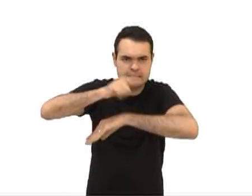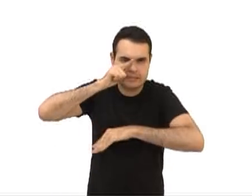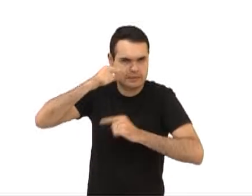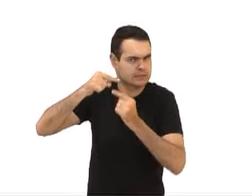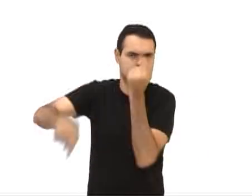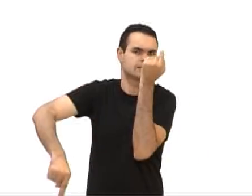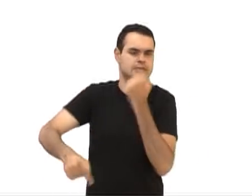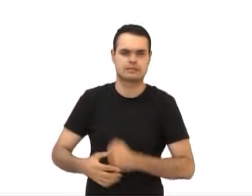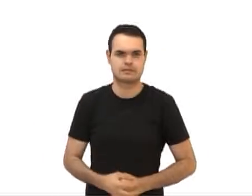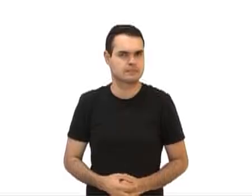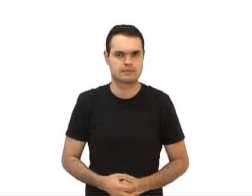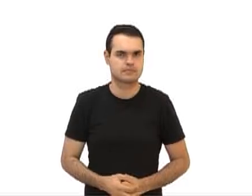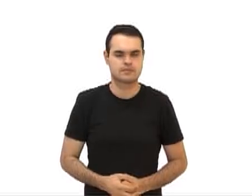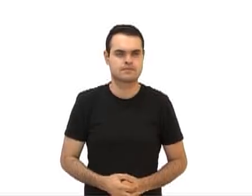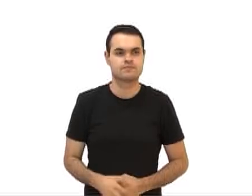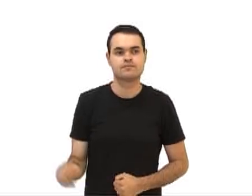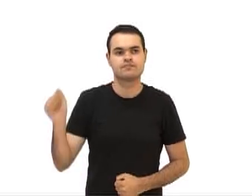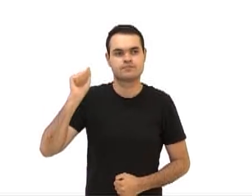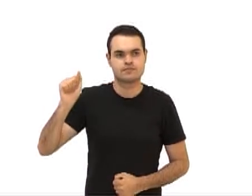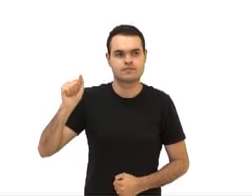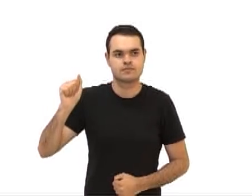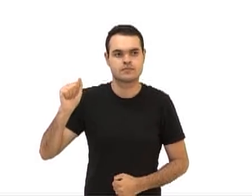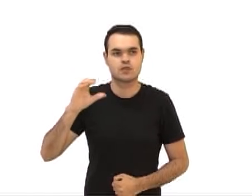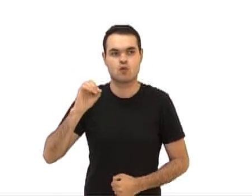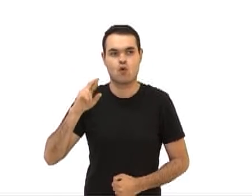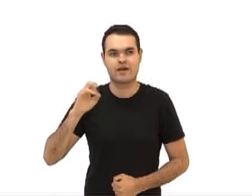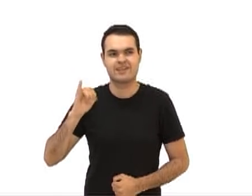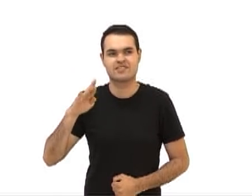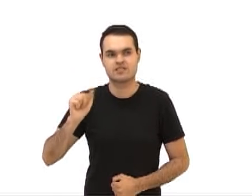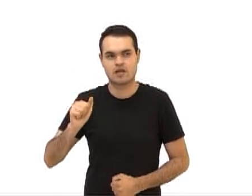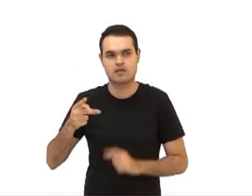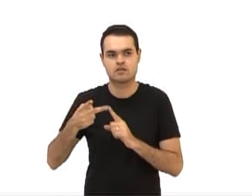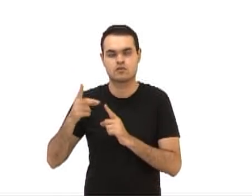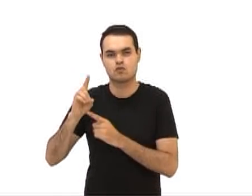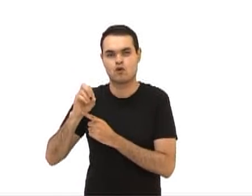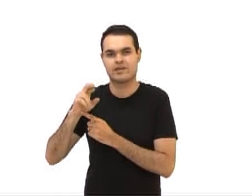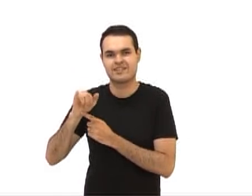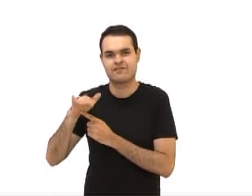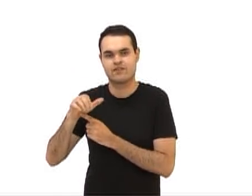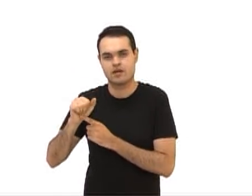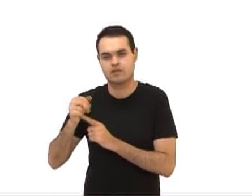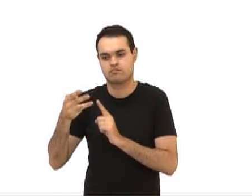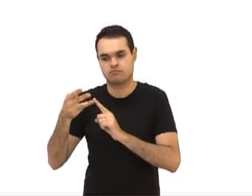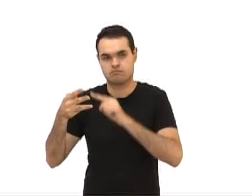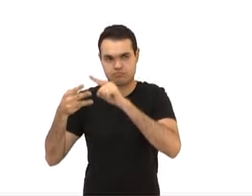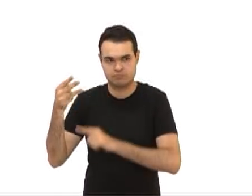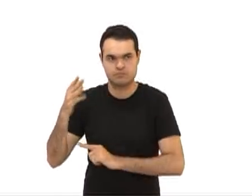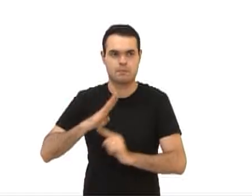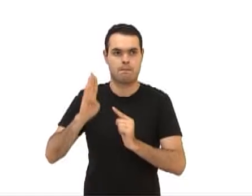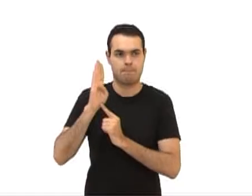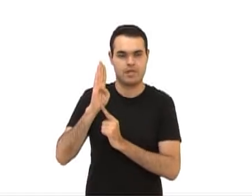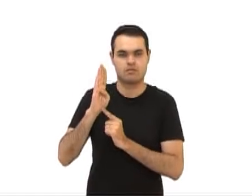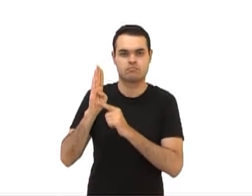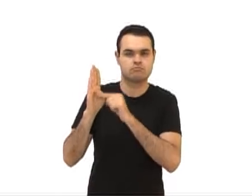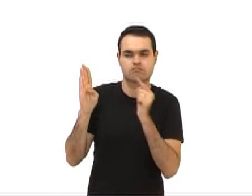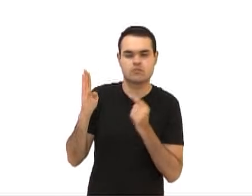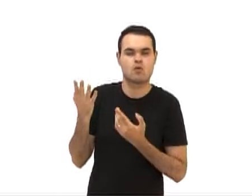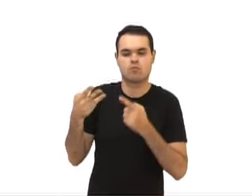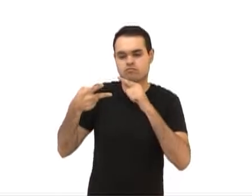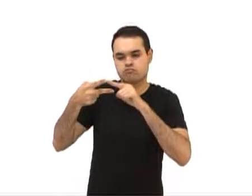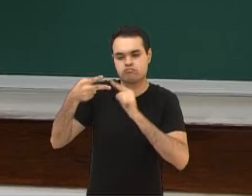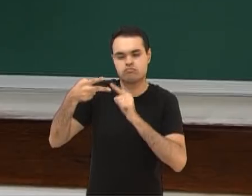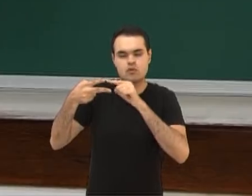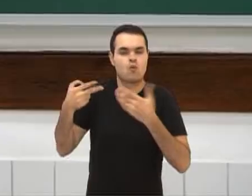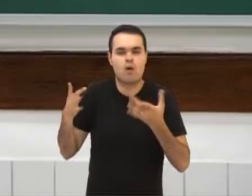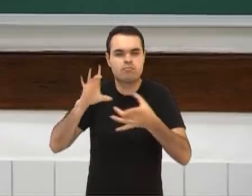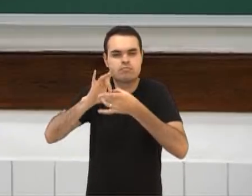grega? Letra A, Coríntias, Doriva e Etrusca. Letra B, Jônica, Dórica e Coríntia. Vou